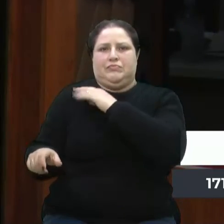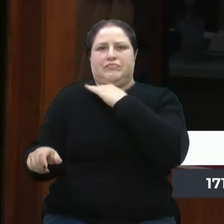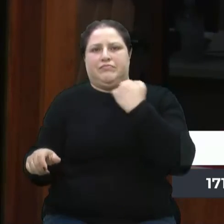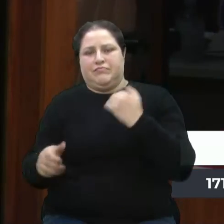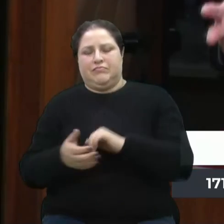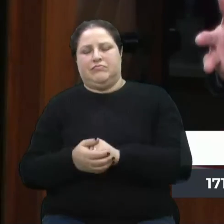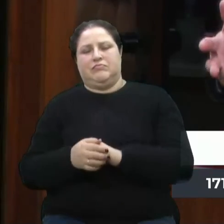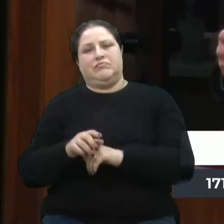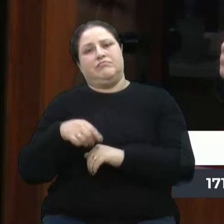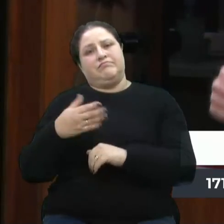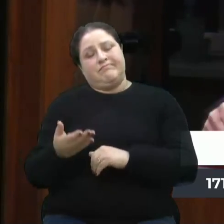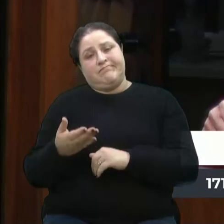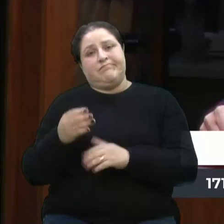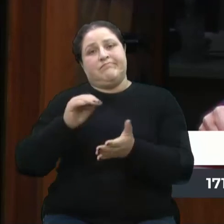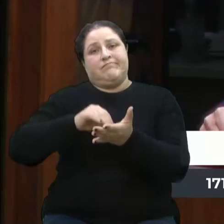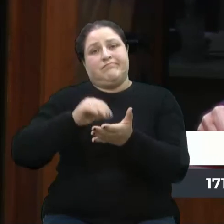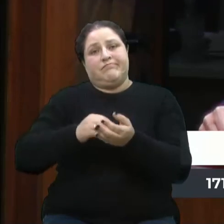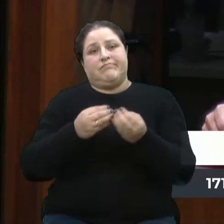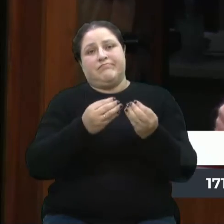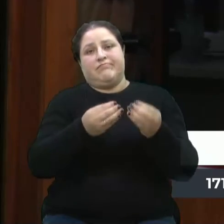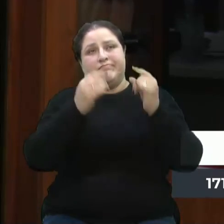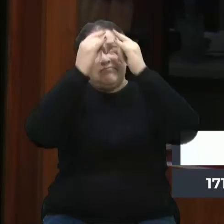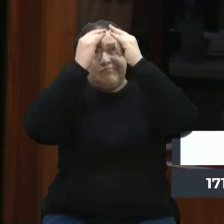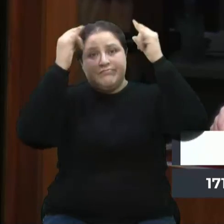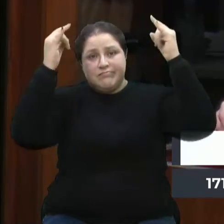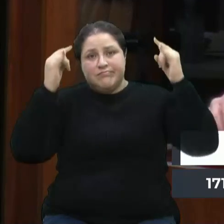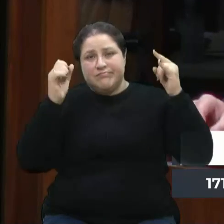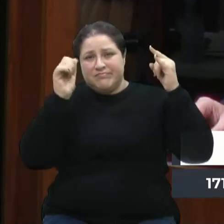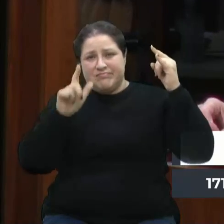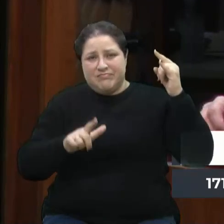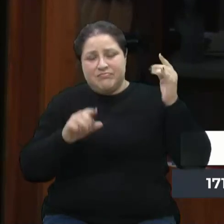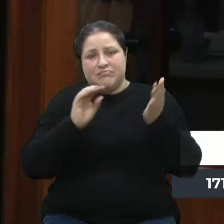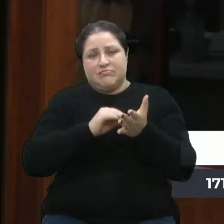outro é que faltou entregar as barraquinhas,